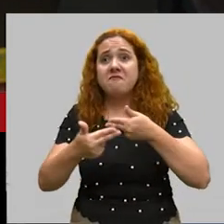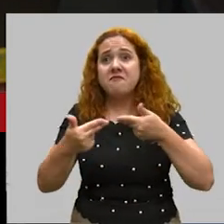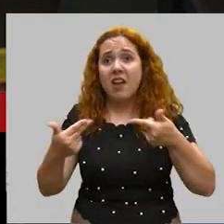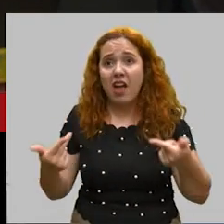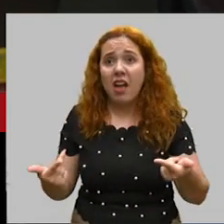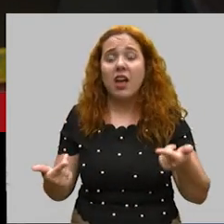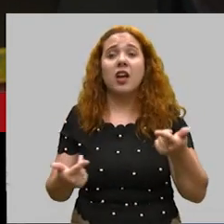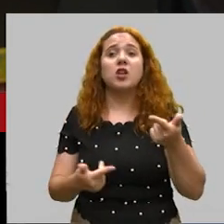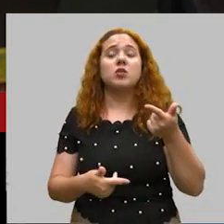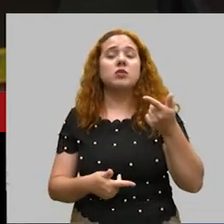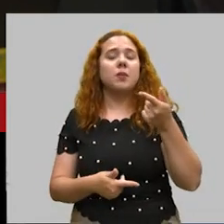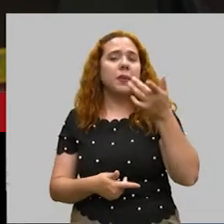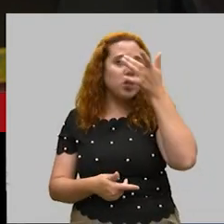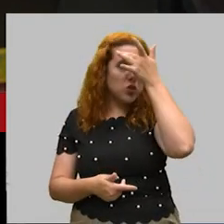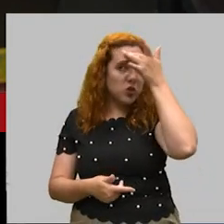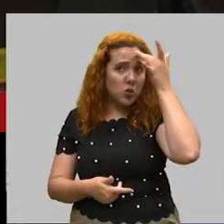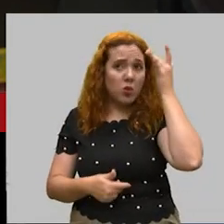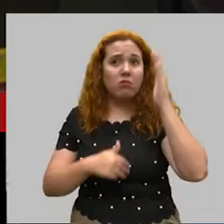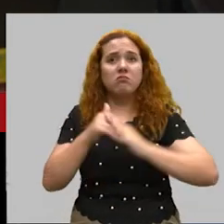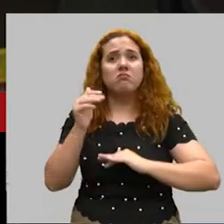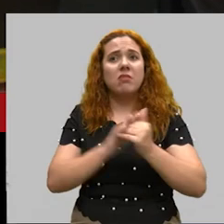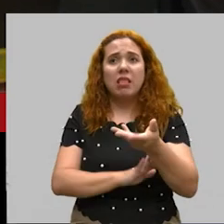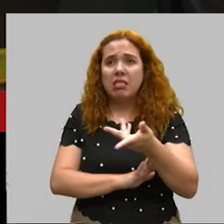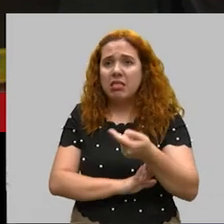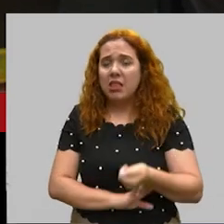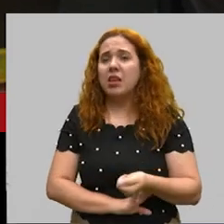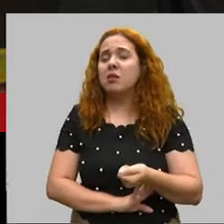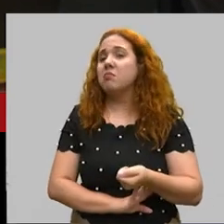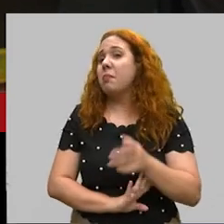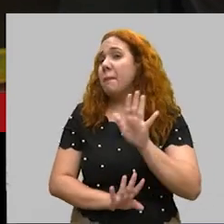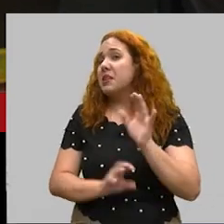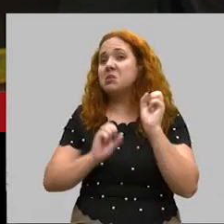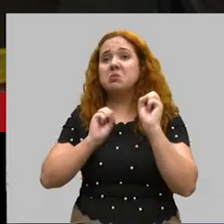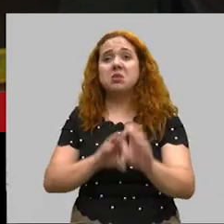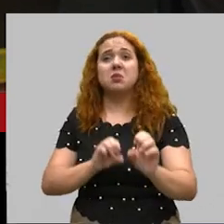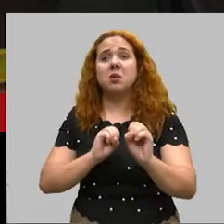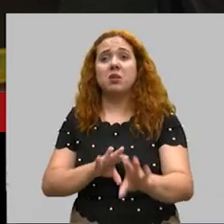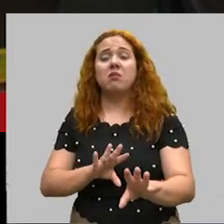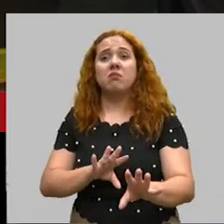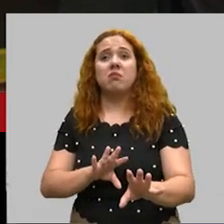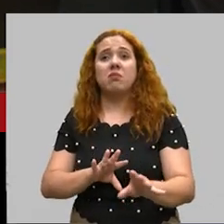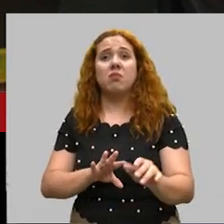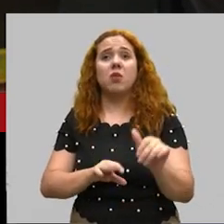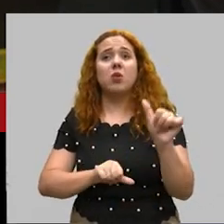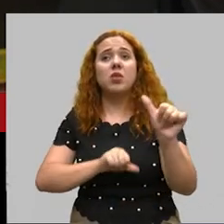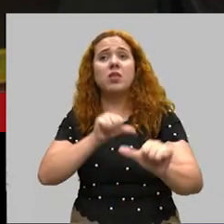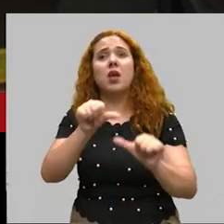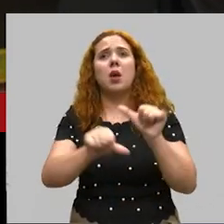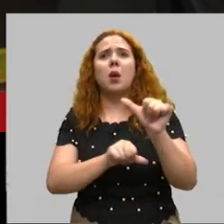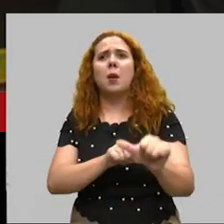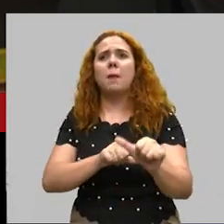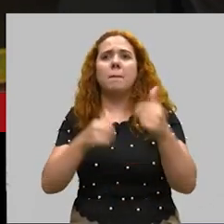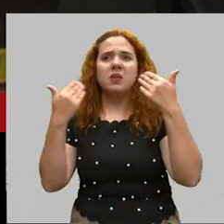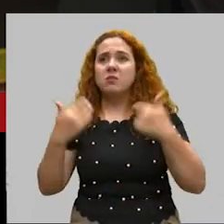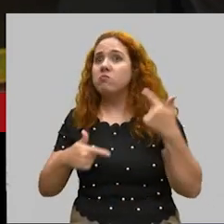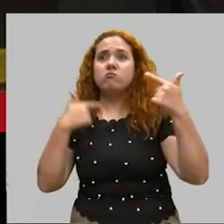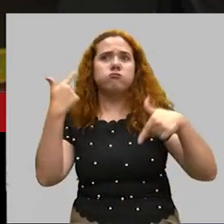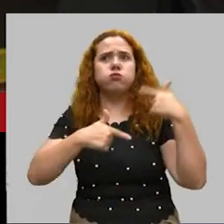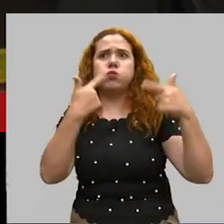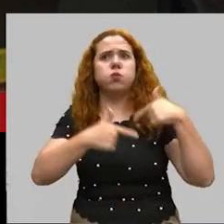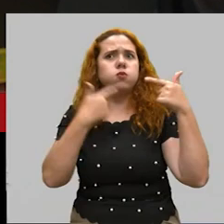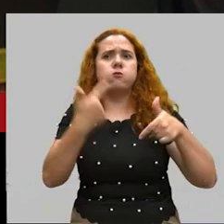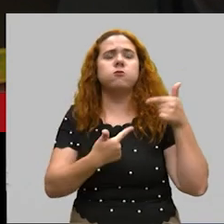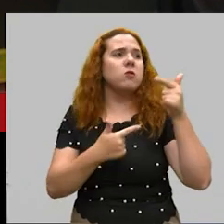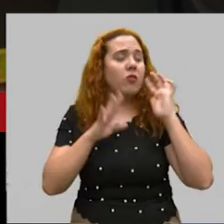profissionais mas ensina simplesmente uma educação que transforma o sujeito numa máquina de